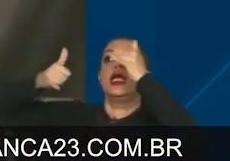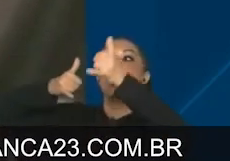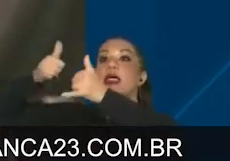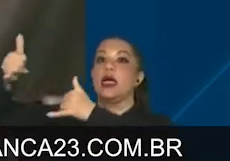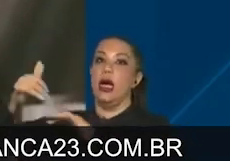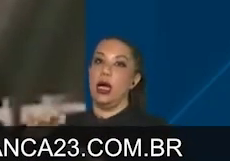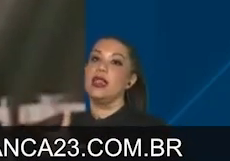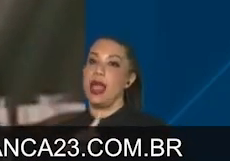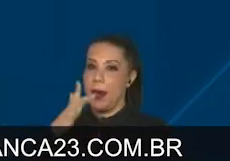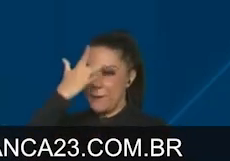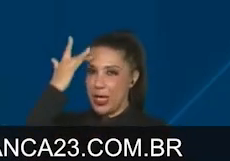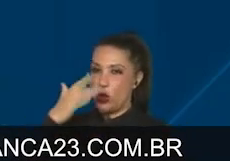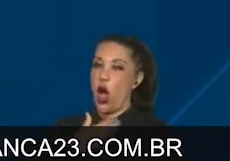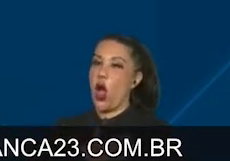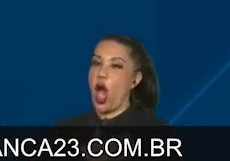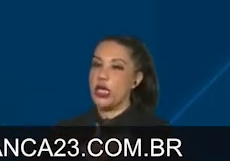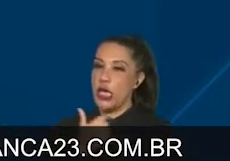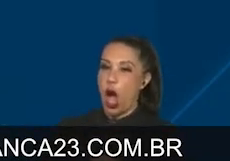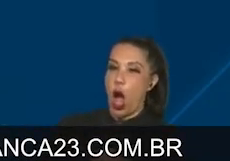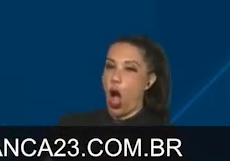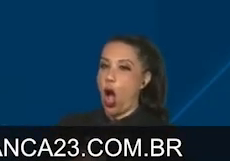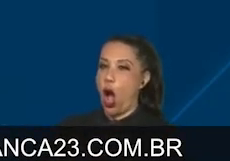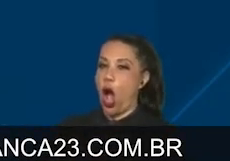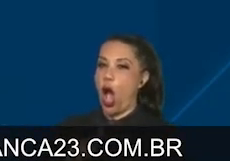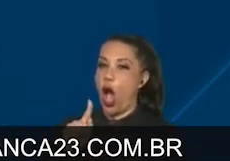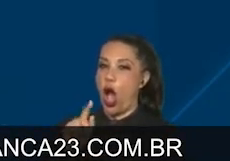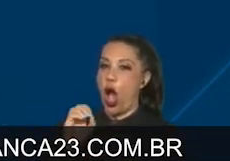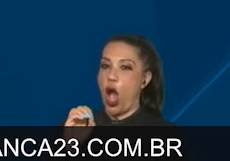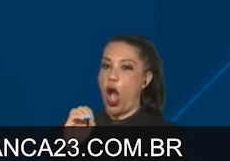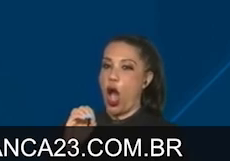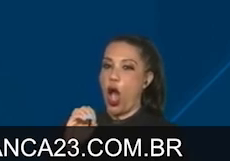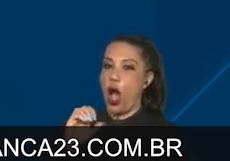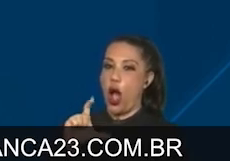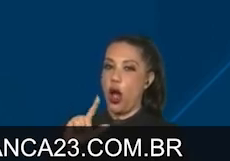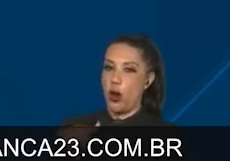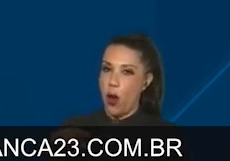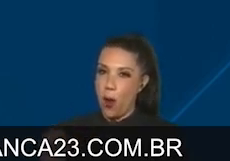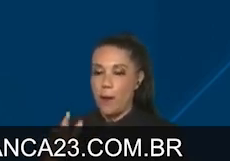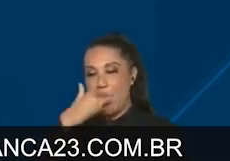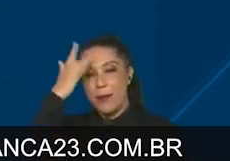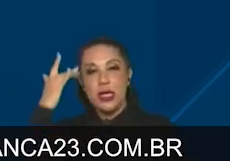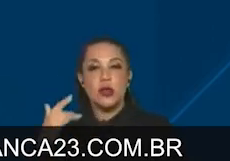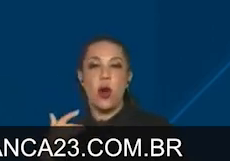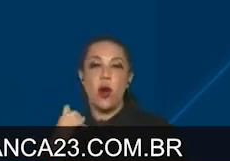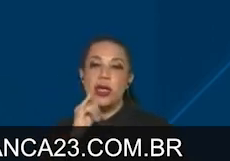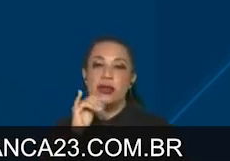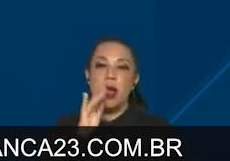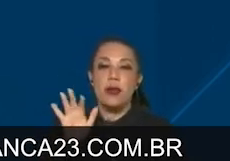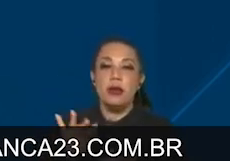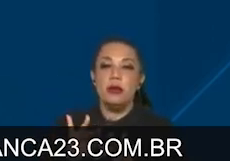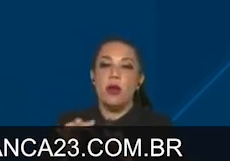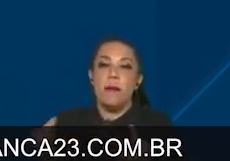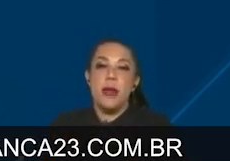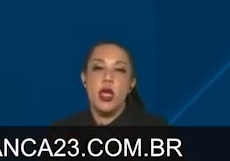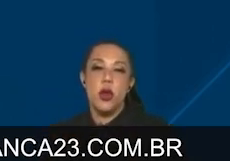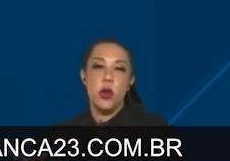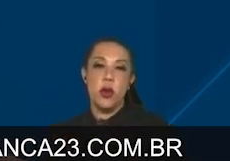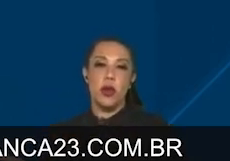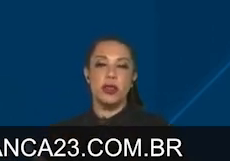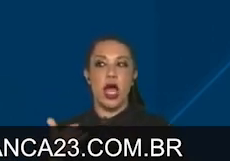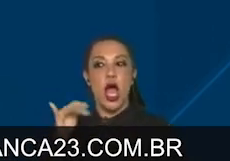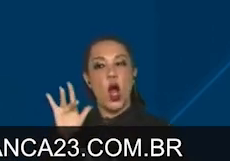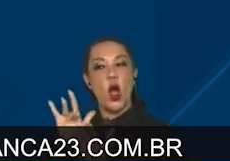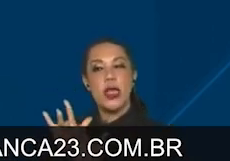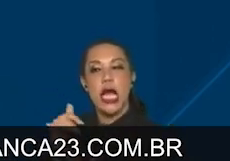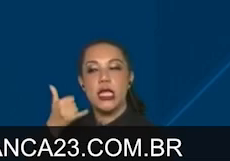golpistas que no Brasil inteiro está aplicando golpes mais direcionados às pessoas mais humildes. Eles entram em contato por telefone,